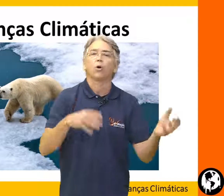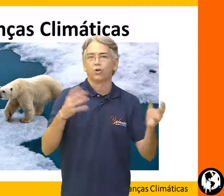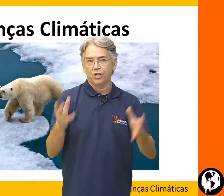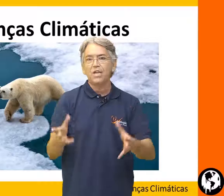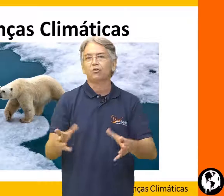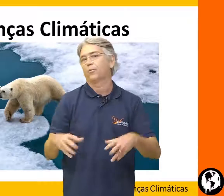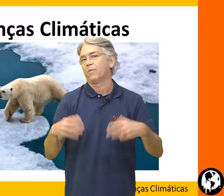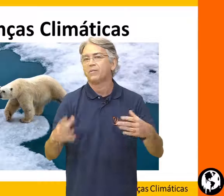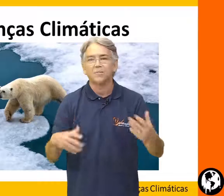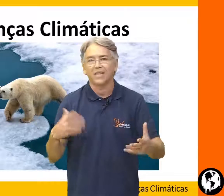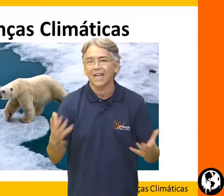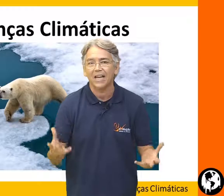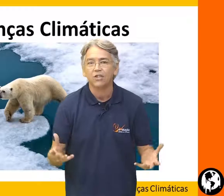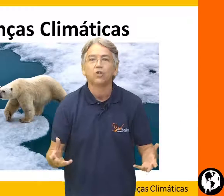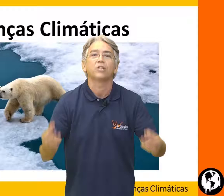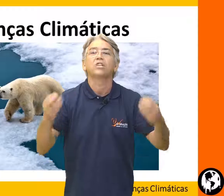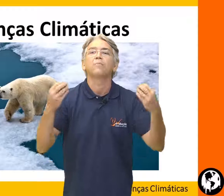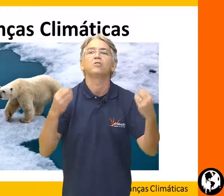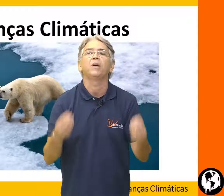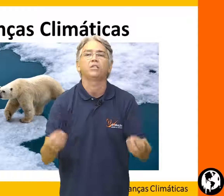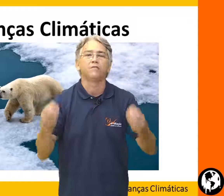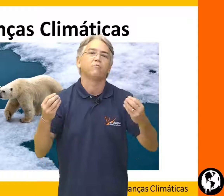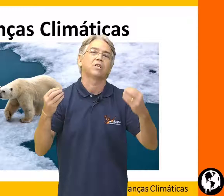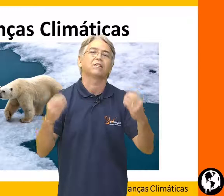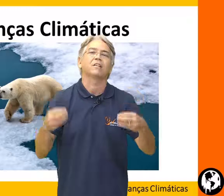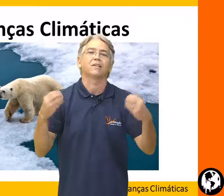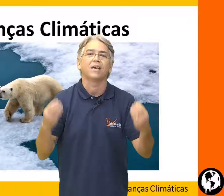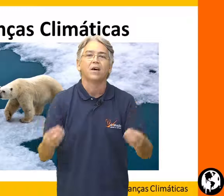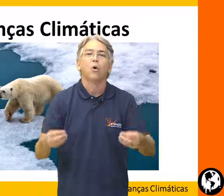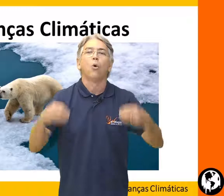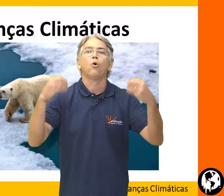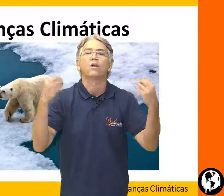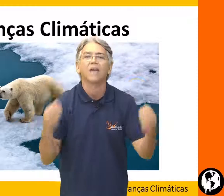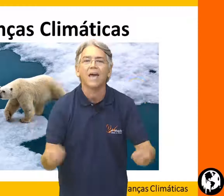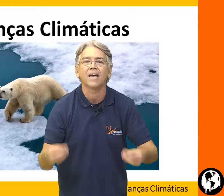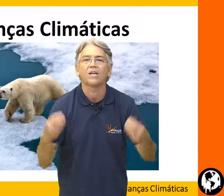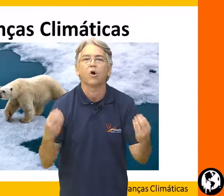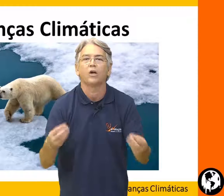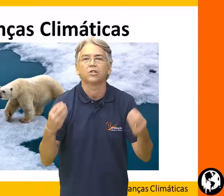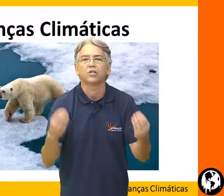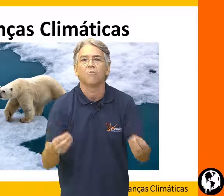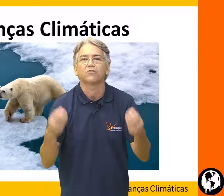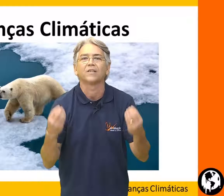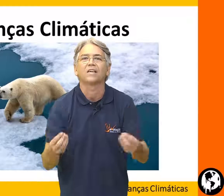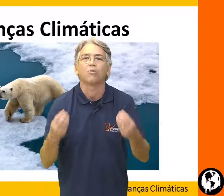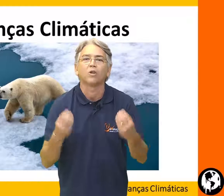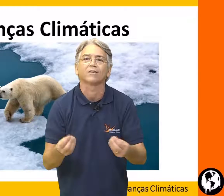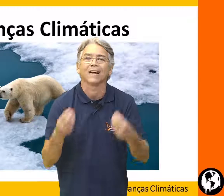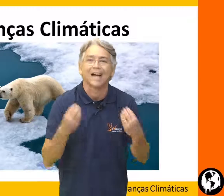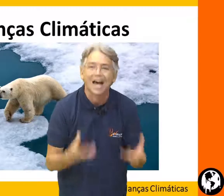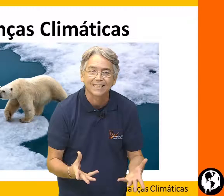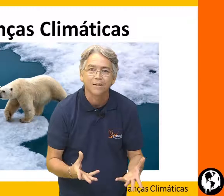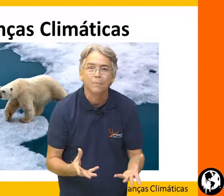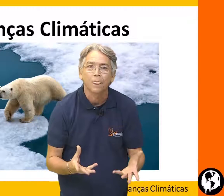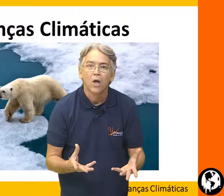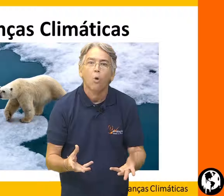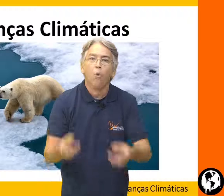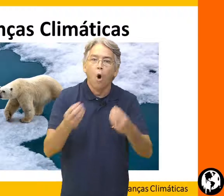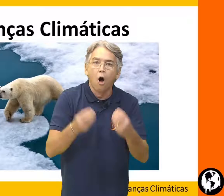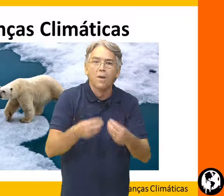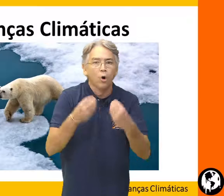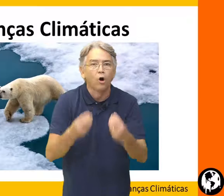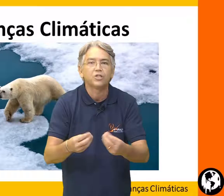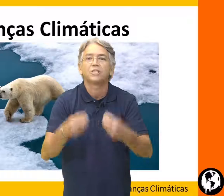em ecologia, nos problemas ambientais, nós simplesmente vamos tentar entender o que nós estamos fazendo com a nossa casa.